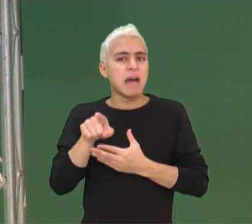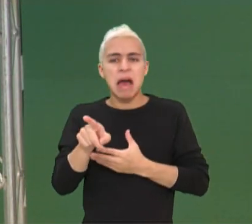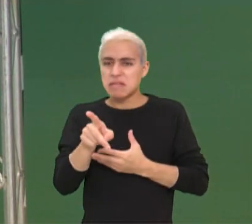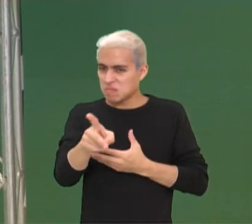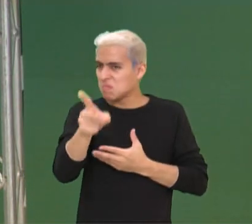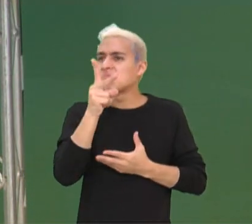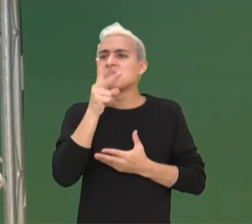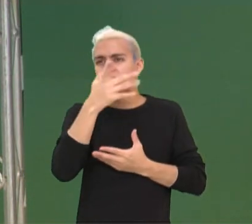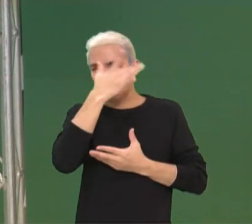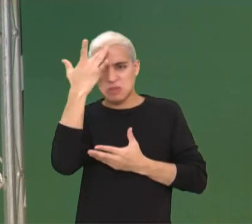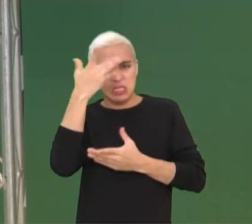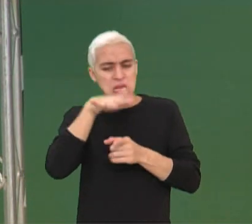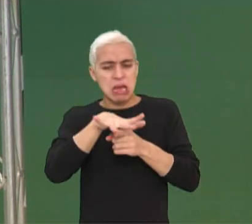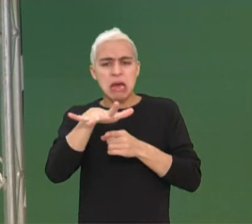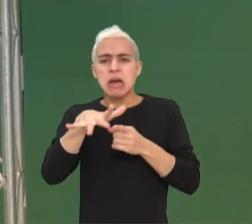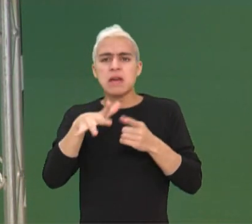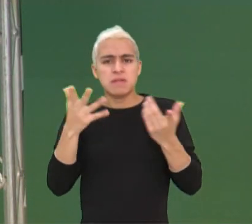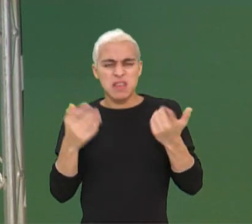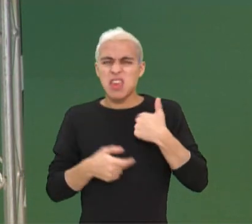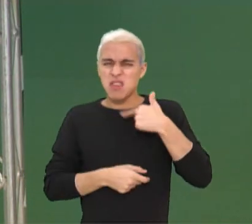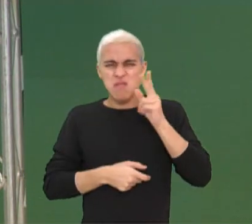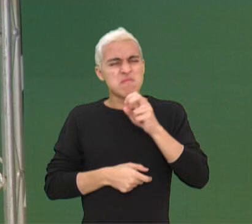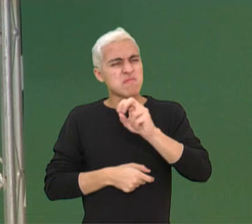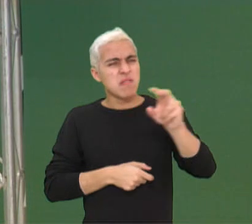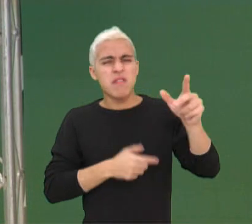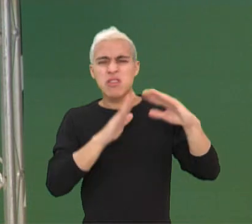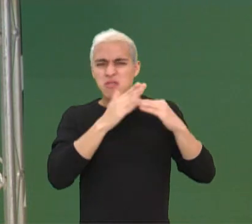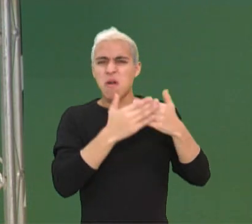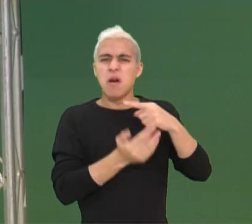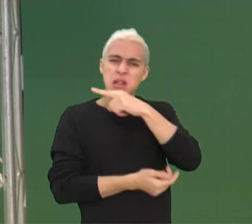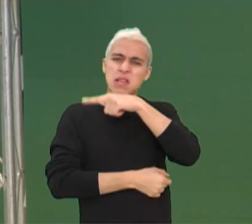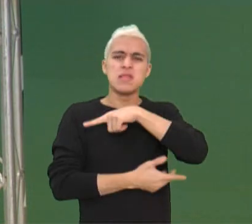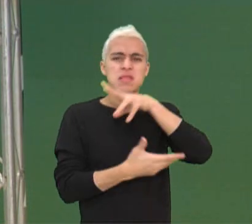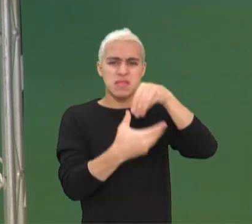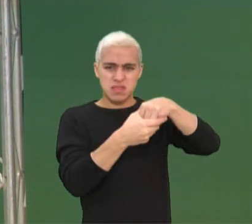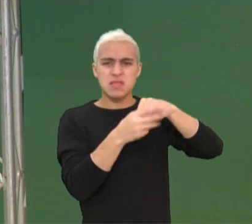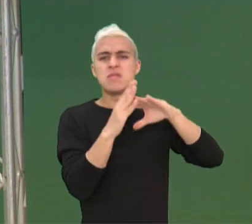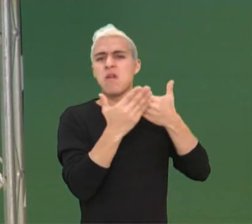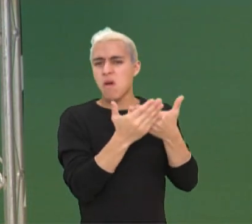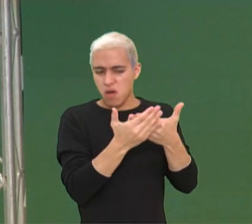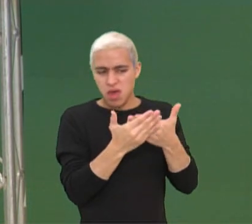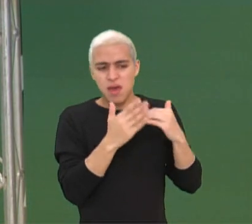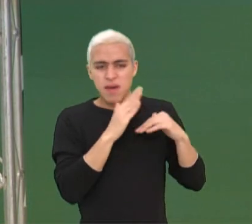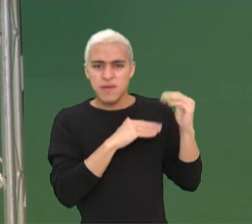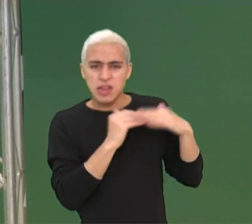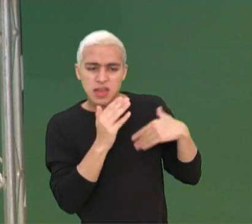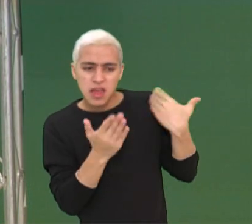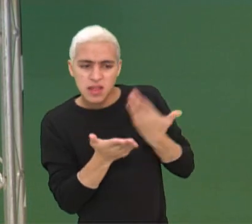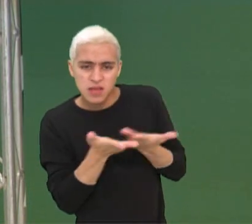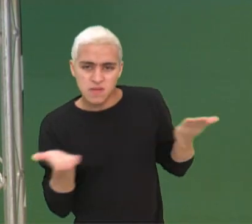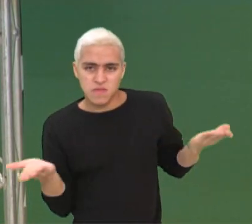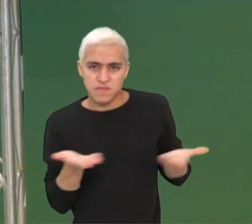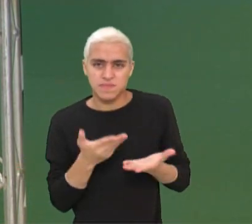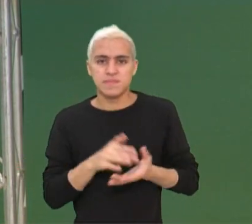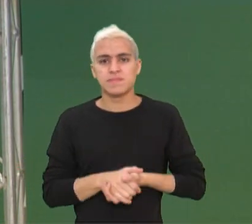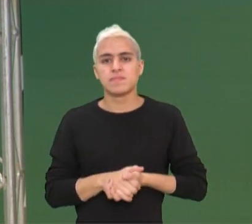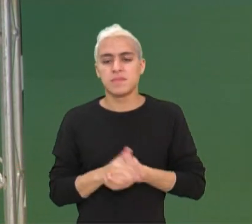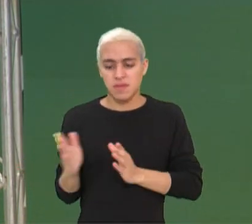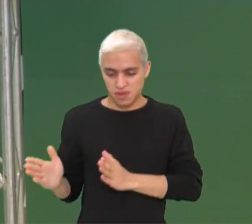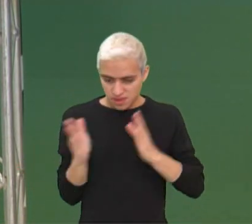jogado bastante hoje em dia. Até nas escolas, eu já vi escola aí que tem esses jogos e é praticado hoje em dia, né?